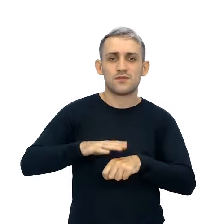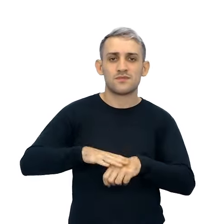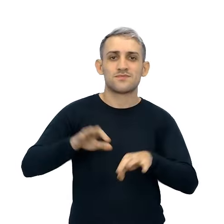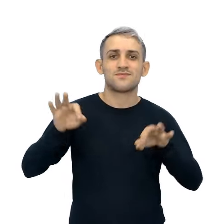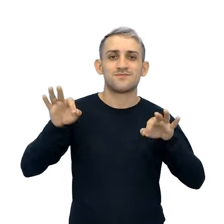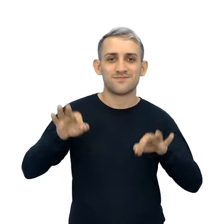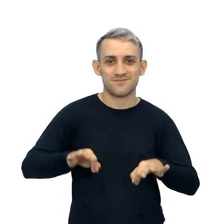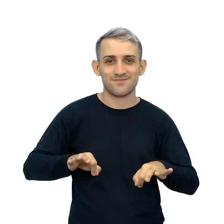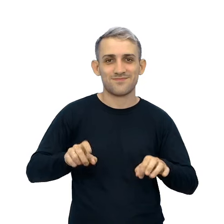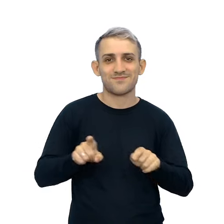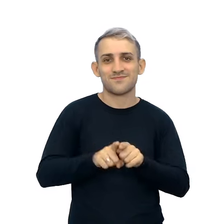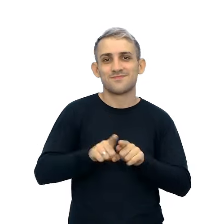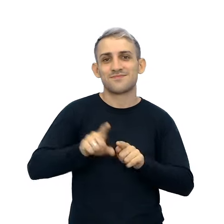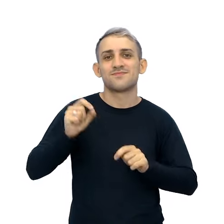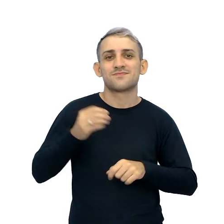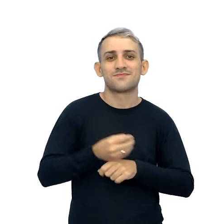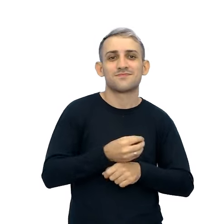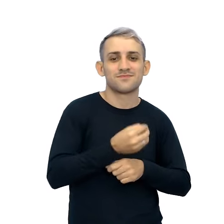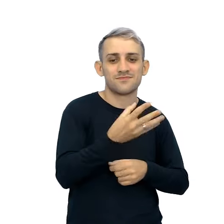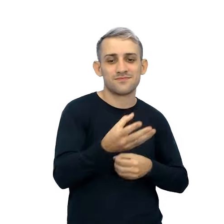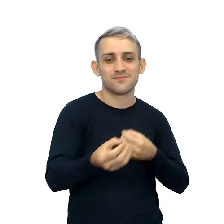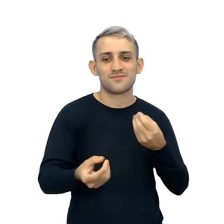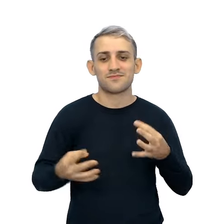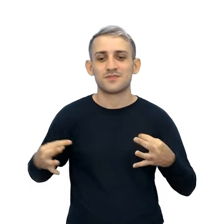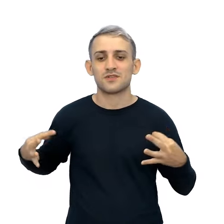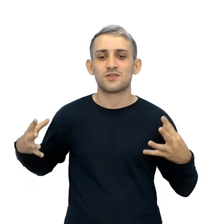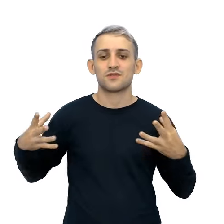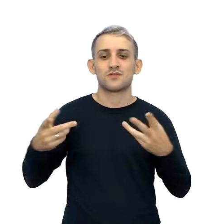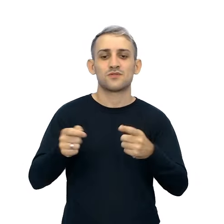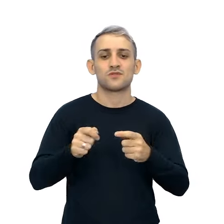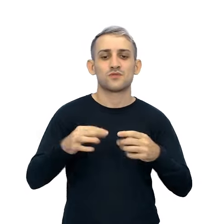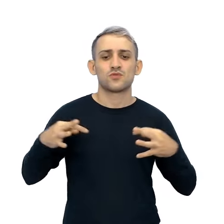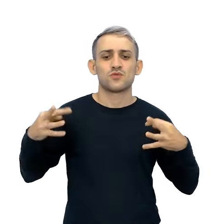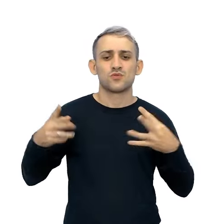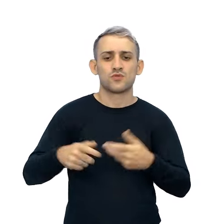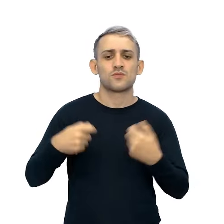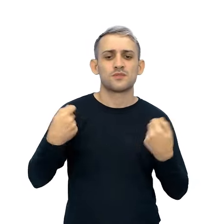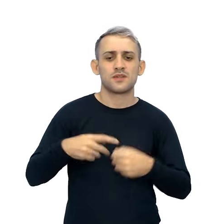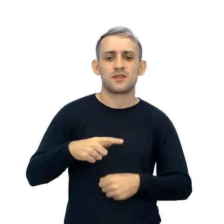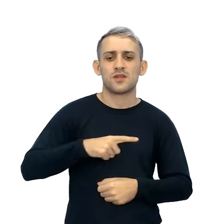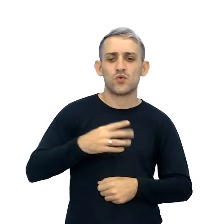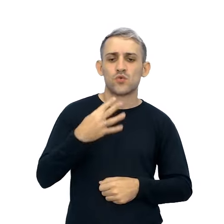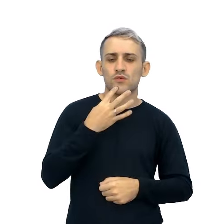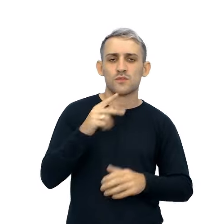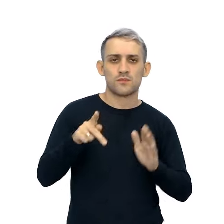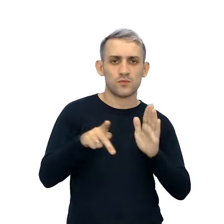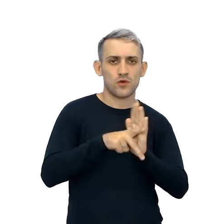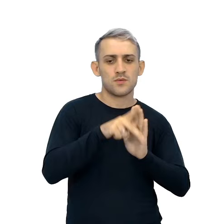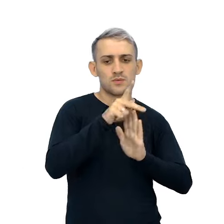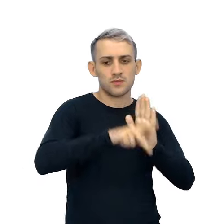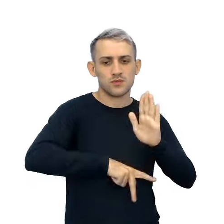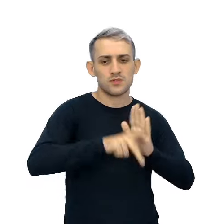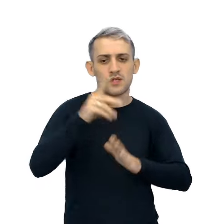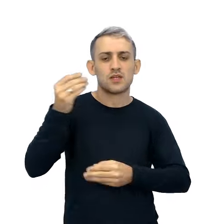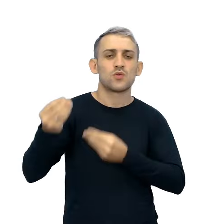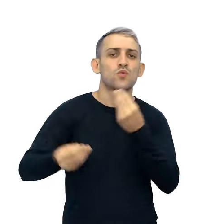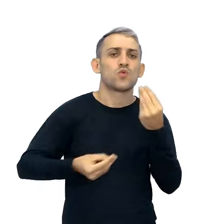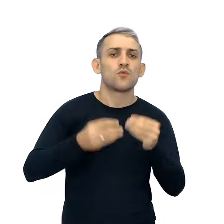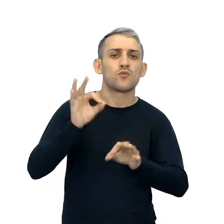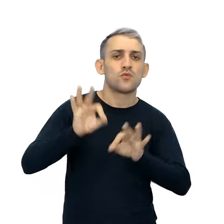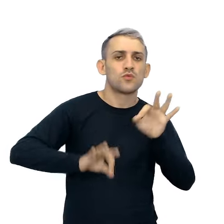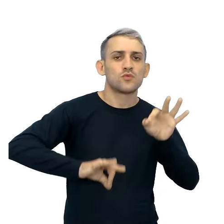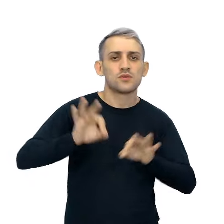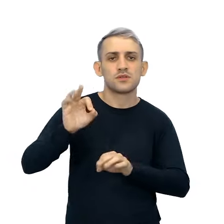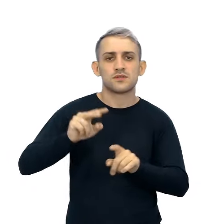consolidadas e sejam distribuídas para todos, que todos tenham conhecimento desse plano e de como ele foi construído